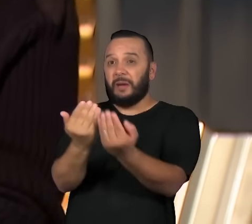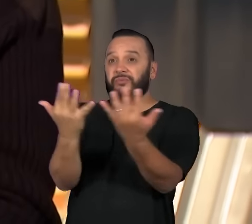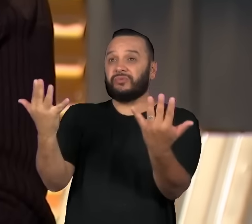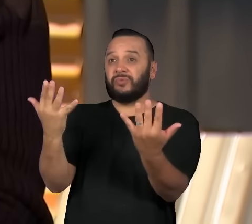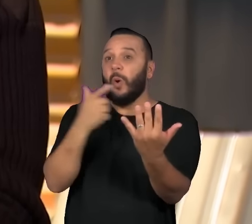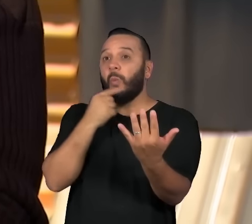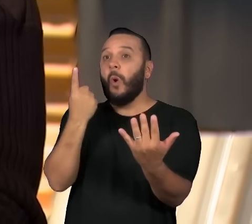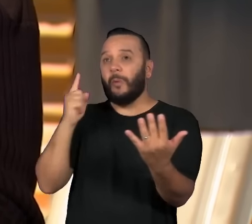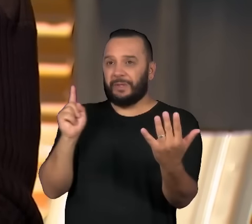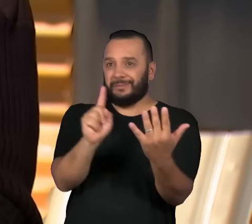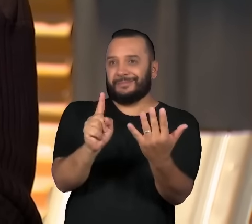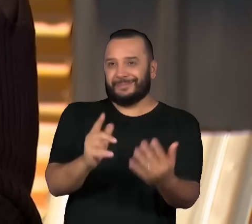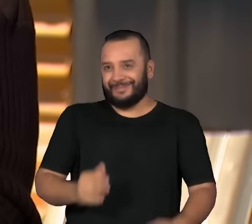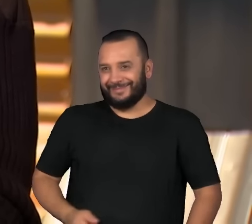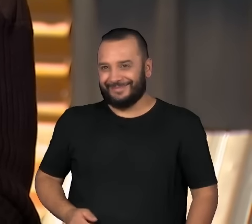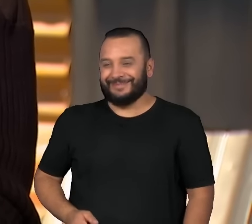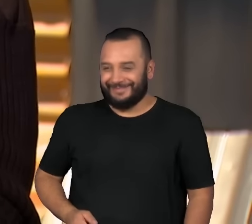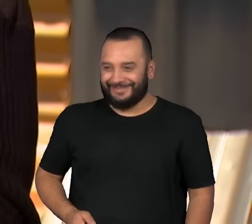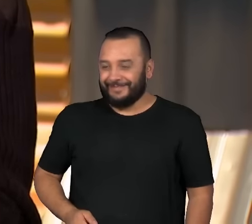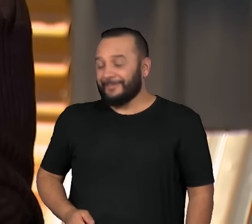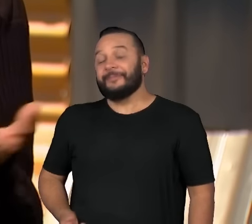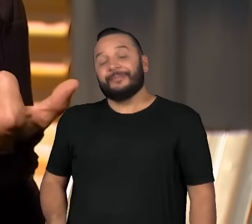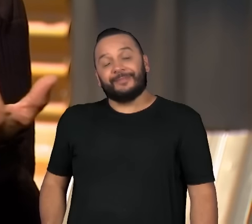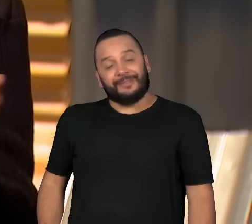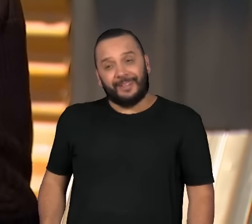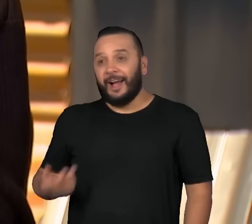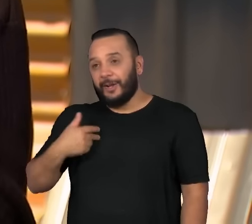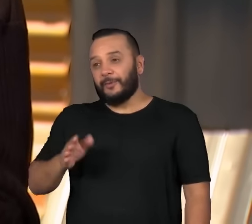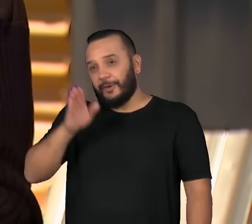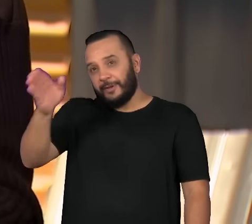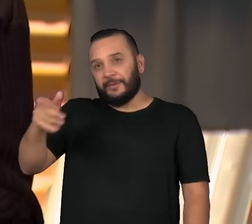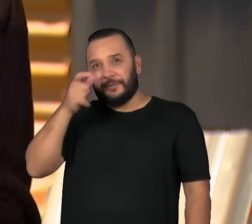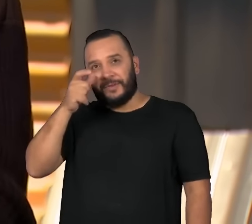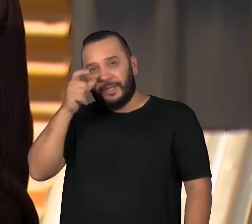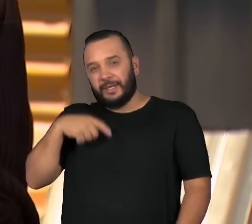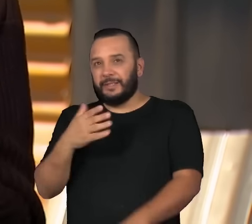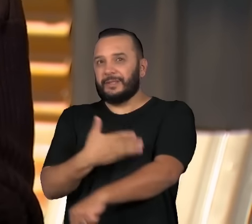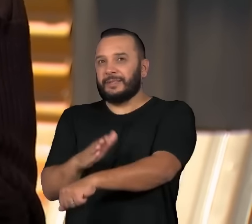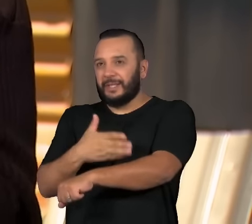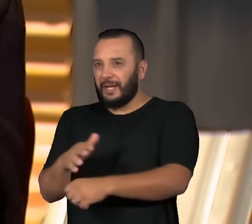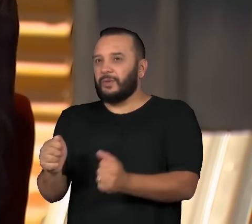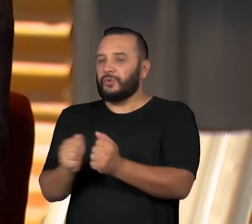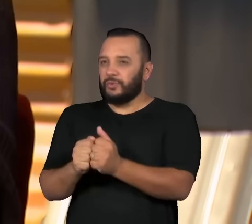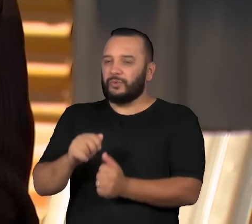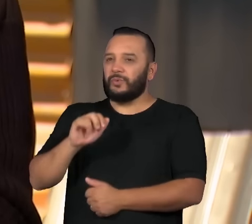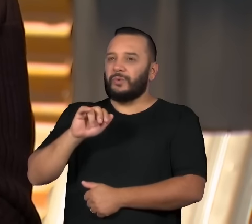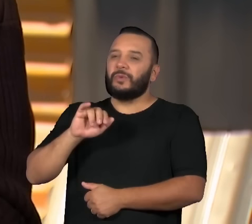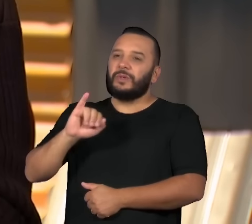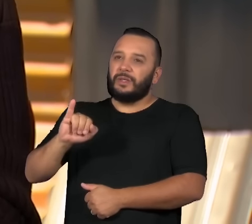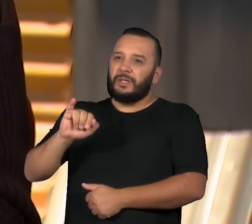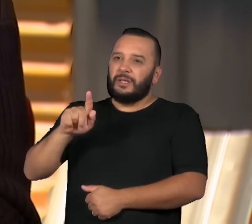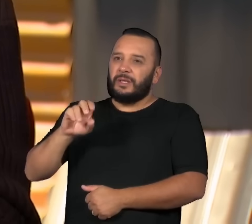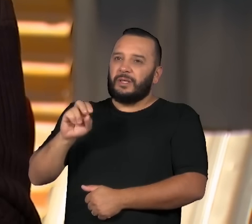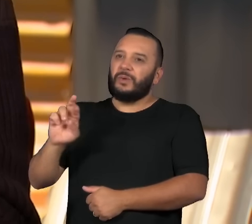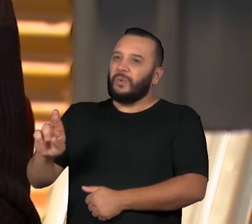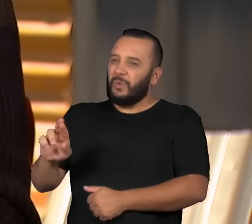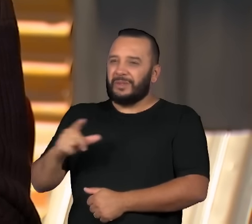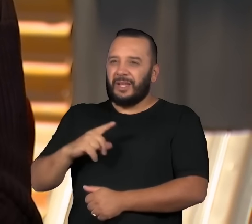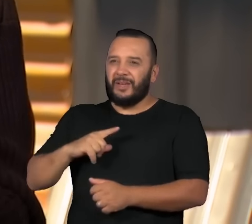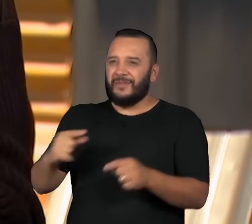lá ver qual é que era, né? E, pô, nessa aí eu fui lá no ensaio, toquei algumas coisas com o Igor, né? A gente teve uma química imediata,